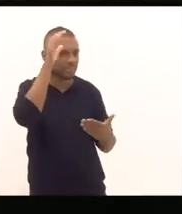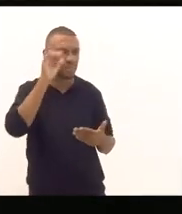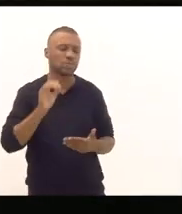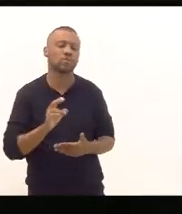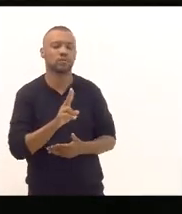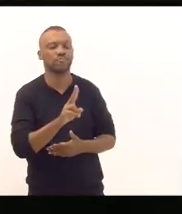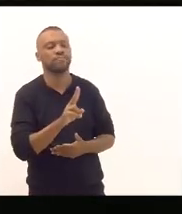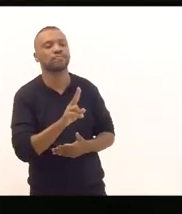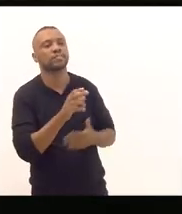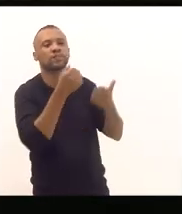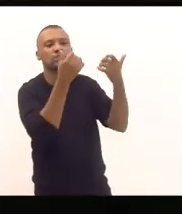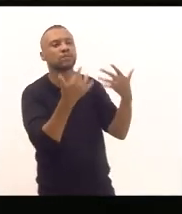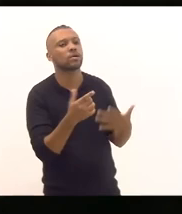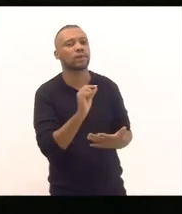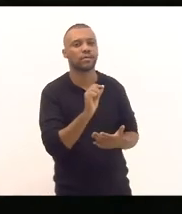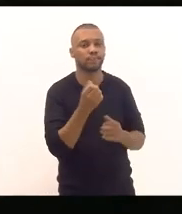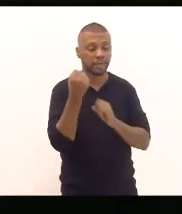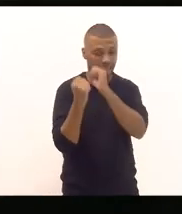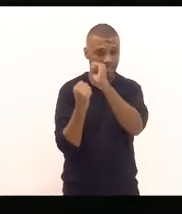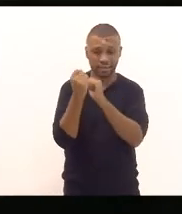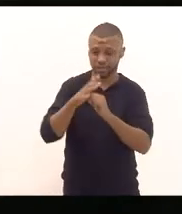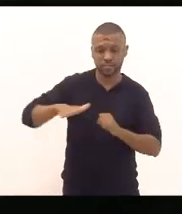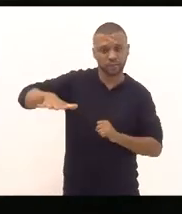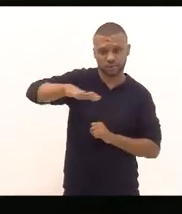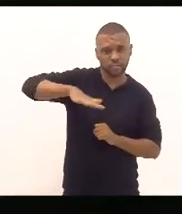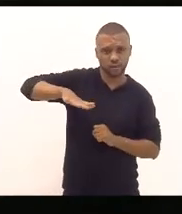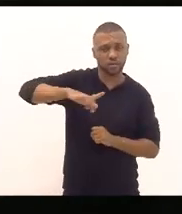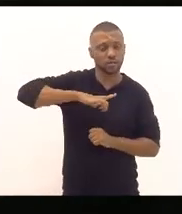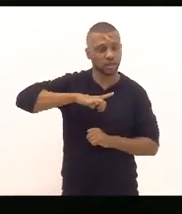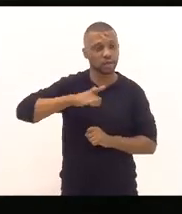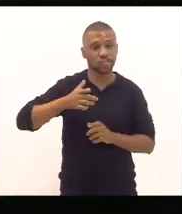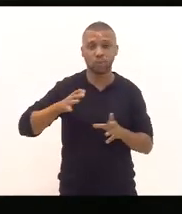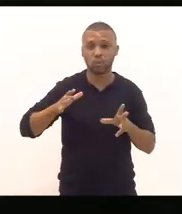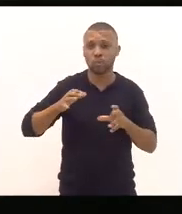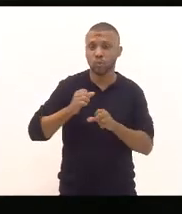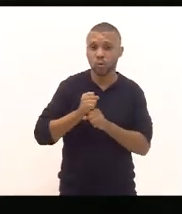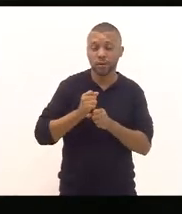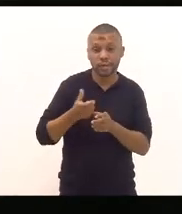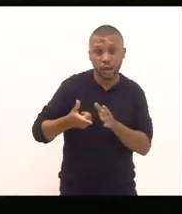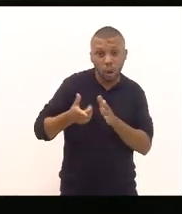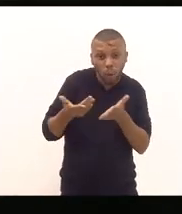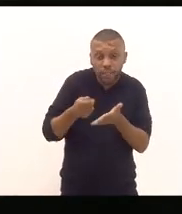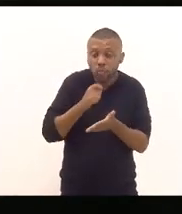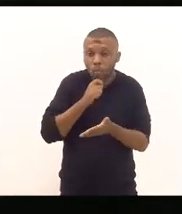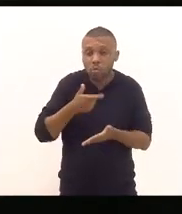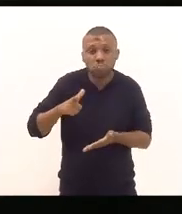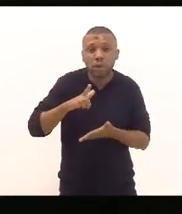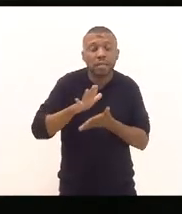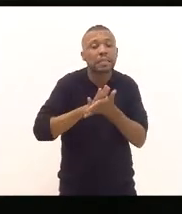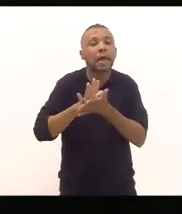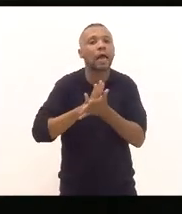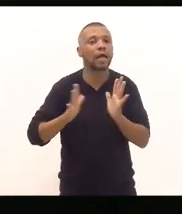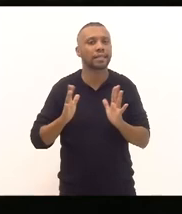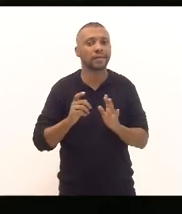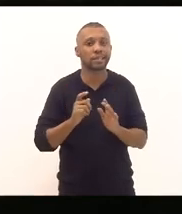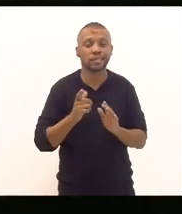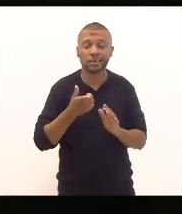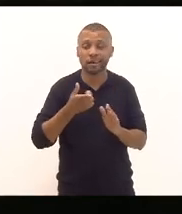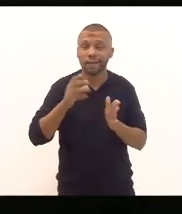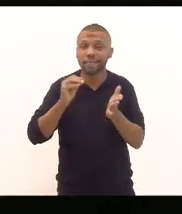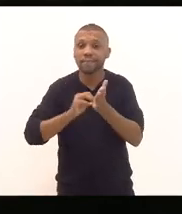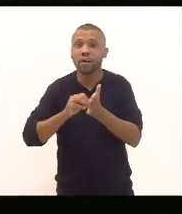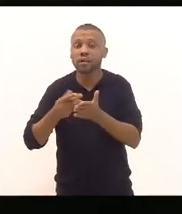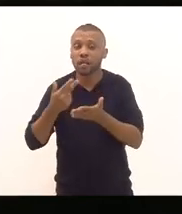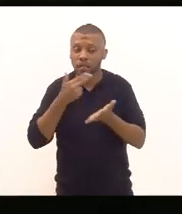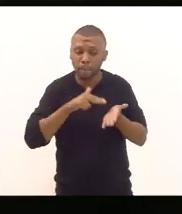e dizer o seguinte Achou as empresas elas vão ter uma receita aqui hoje hoje elas não tem por que não chega a conta